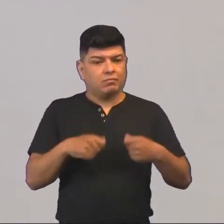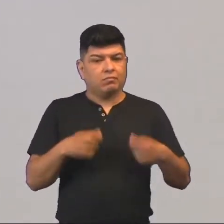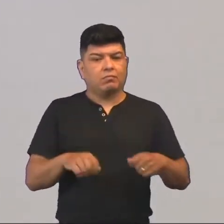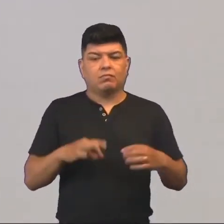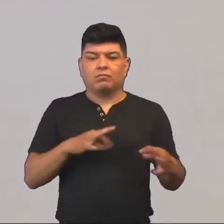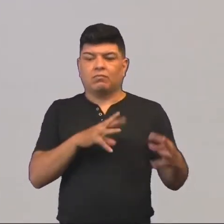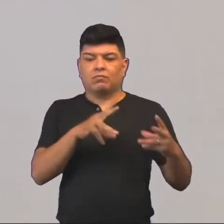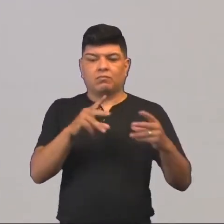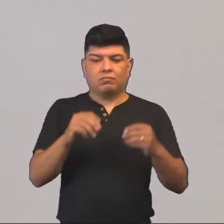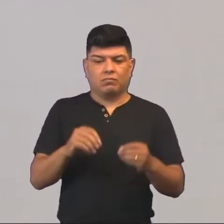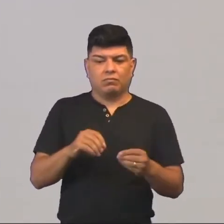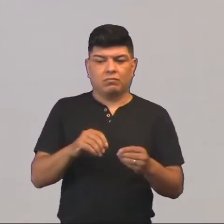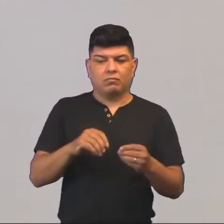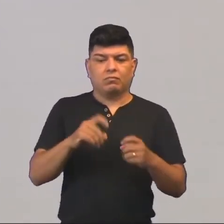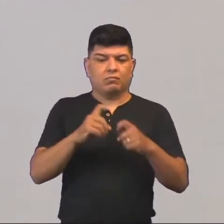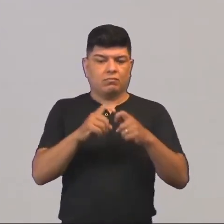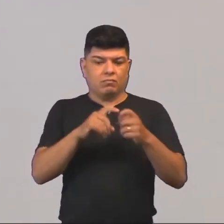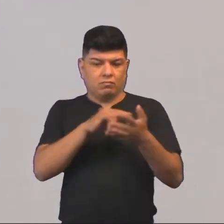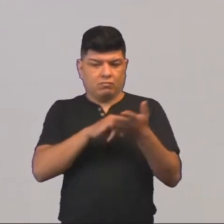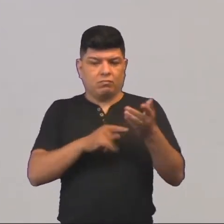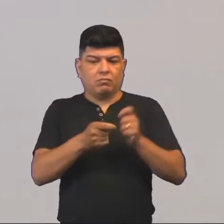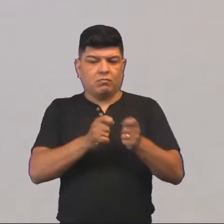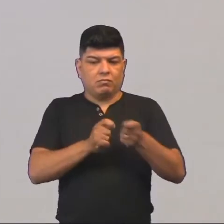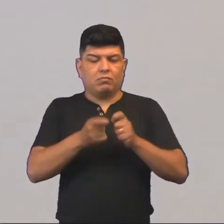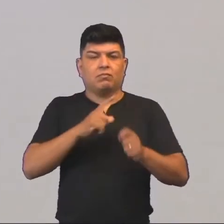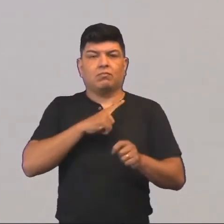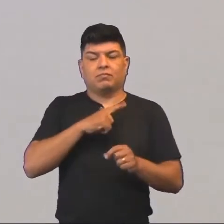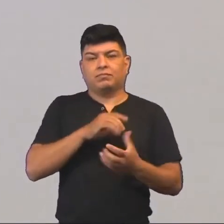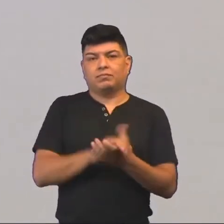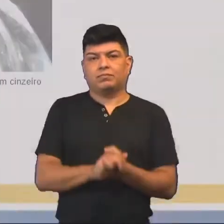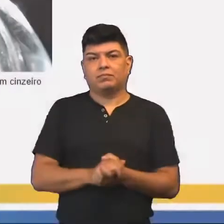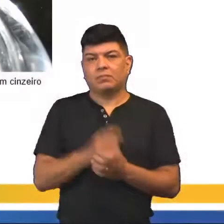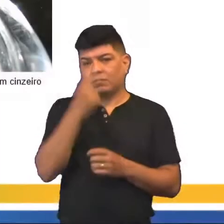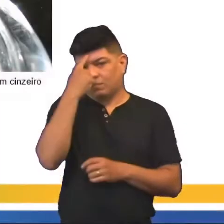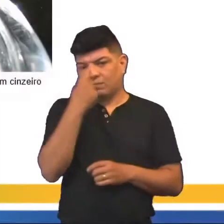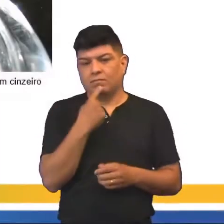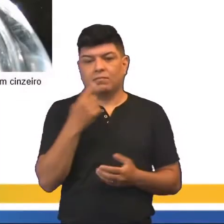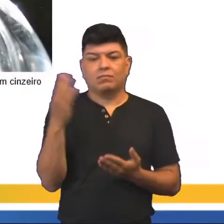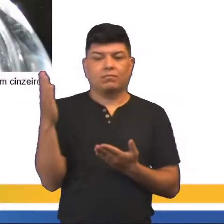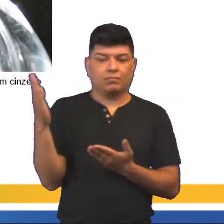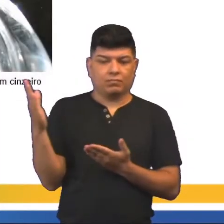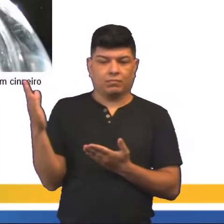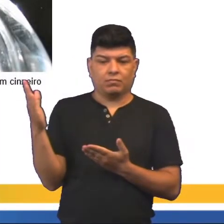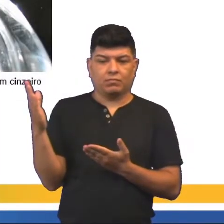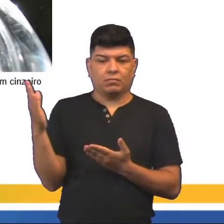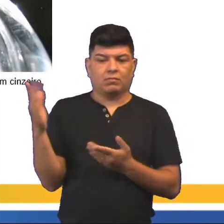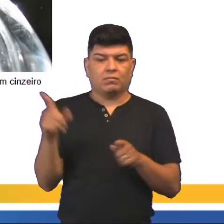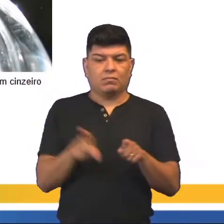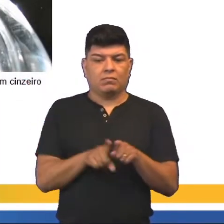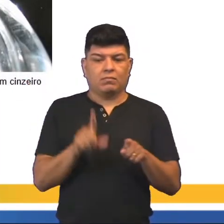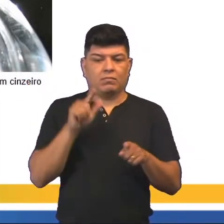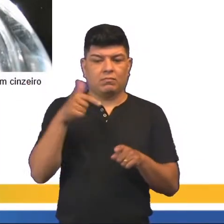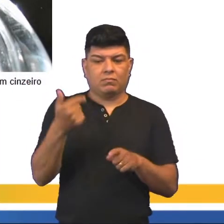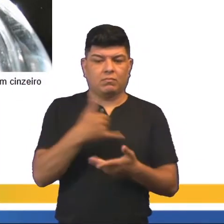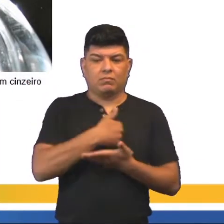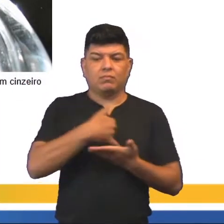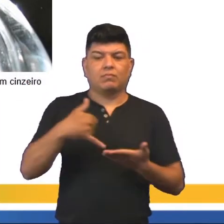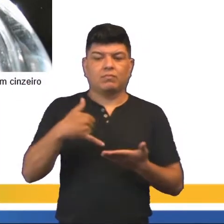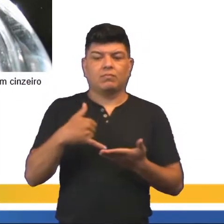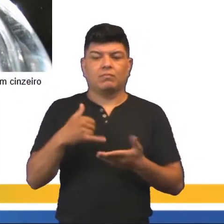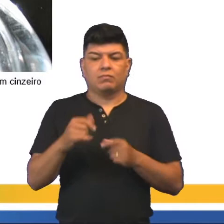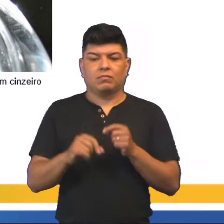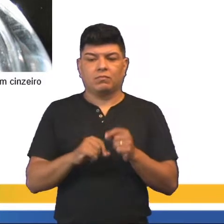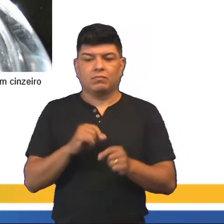já de toda uma receita porque já tem um controle. Aqui nessa imagem vocês observam também outras drogas que